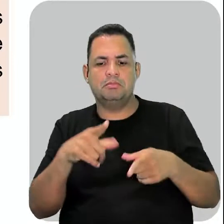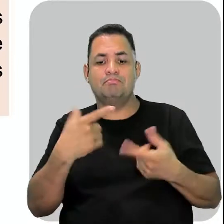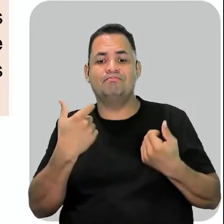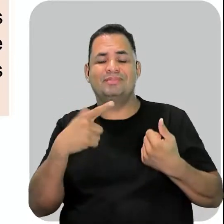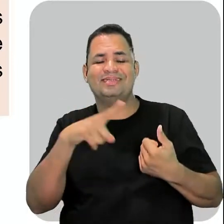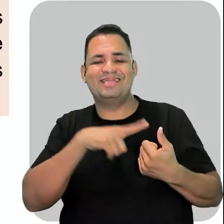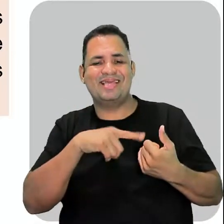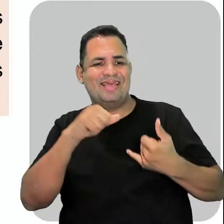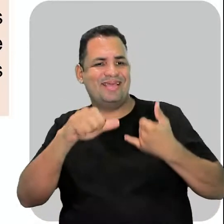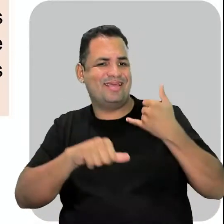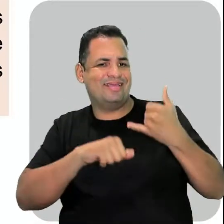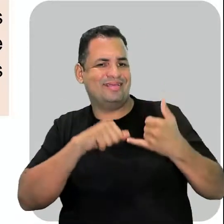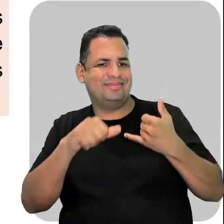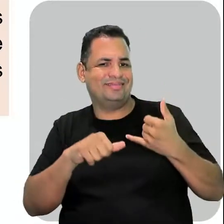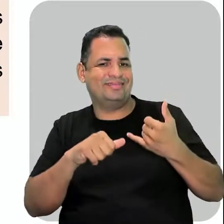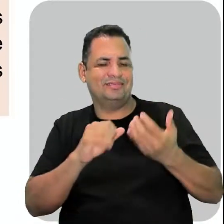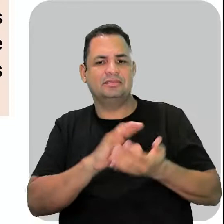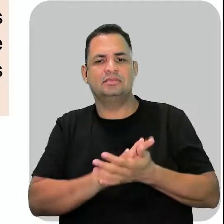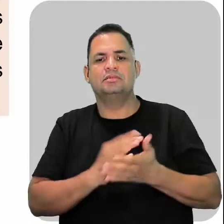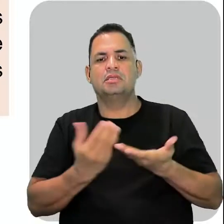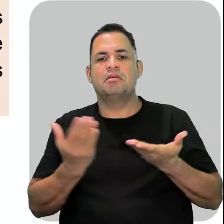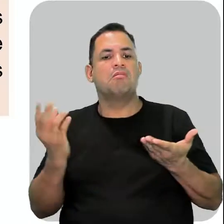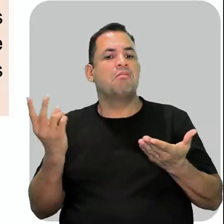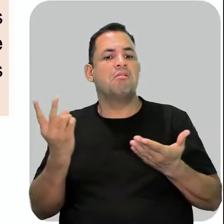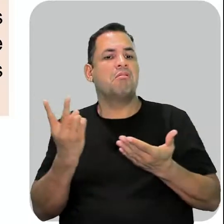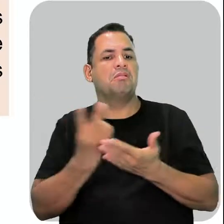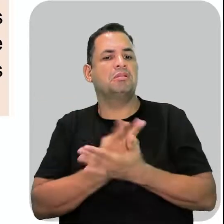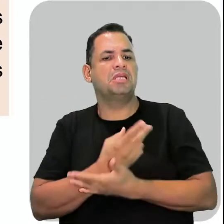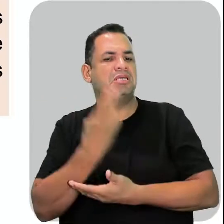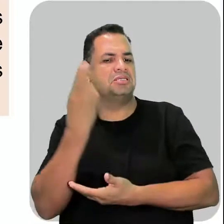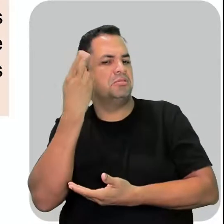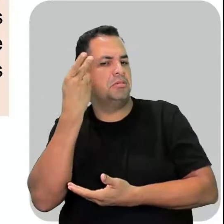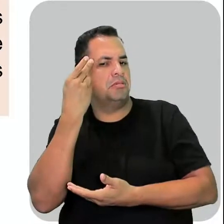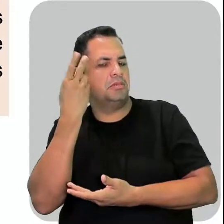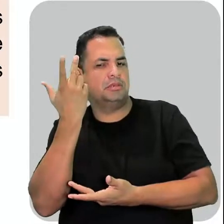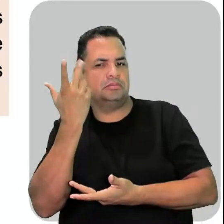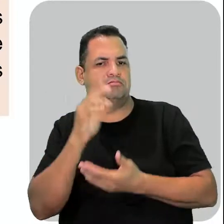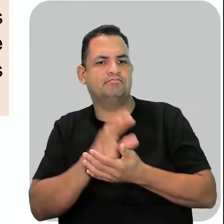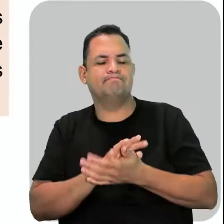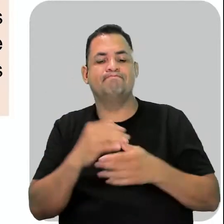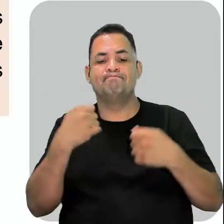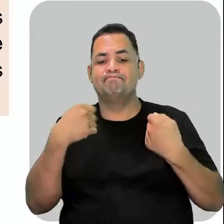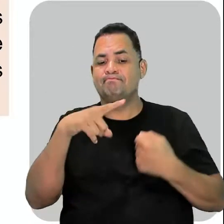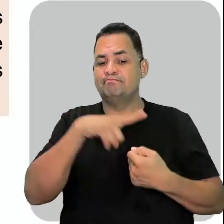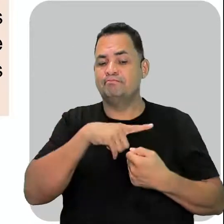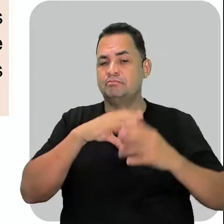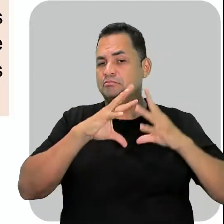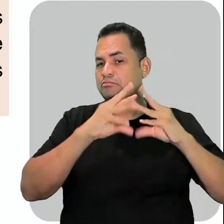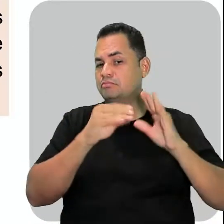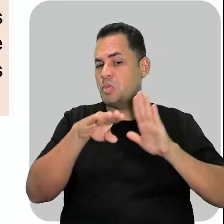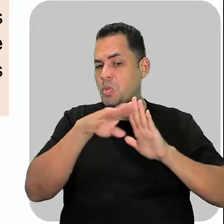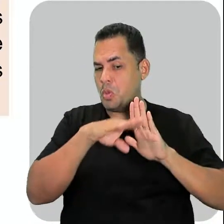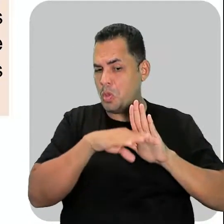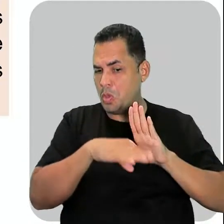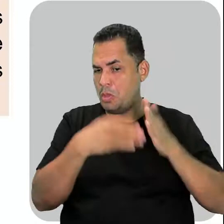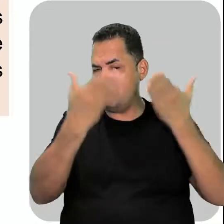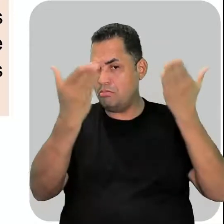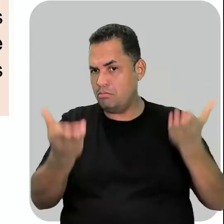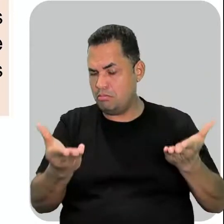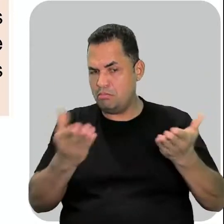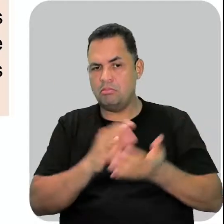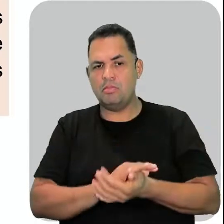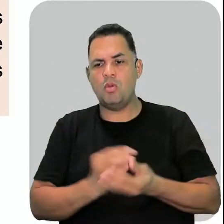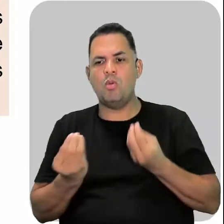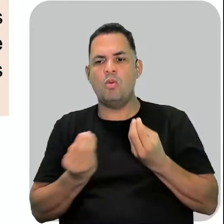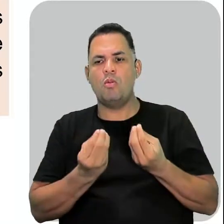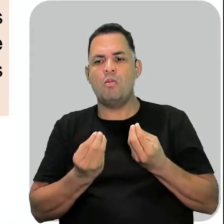ocorra. Ela não é um tipo de reação que ocorre espontaneamente. Tá? Eu preciso de todos esses fatores. E